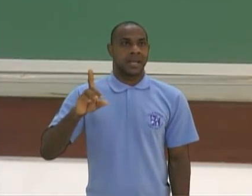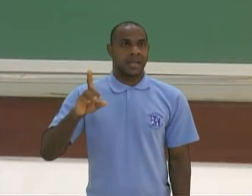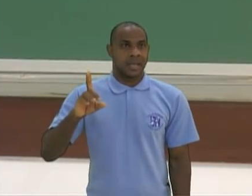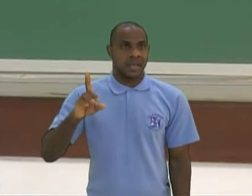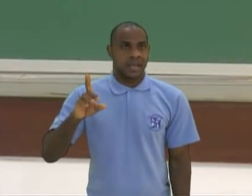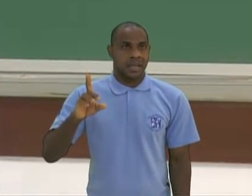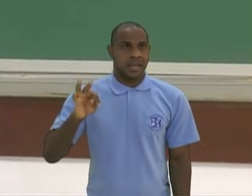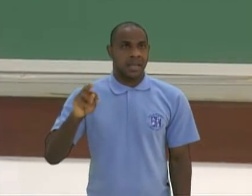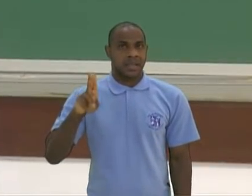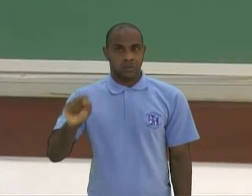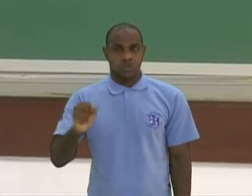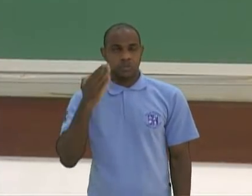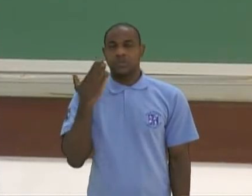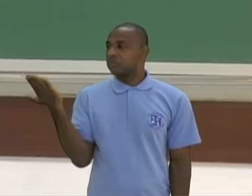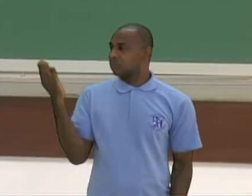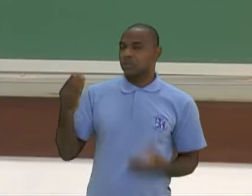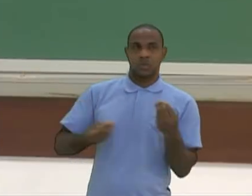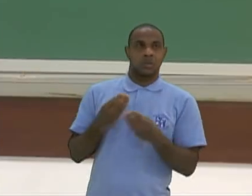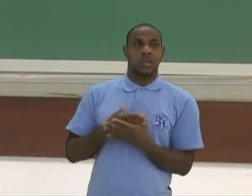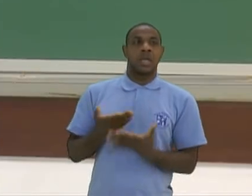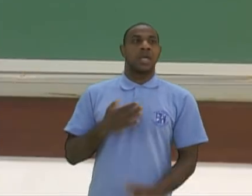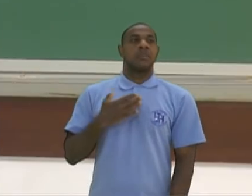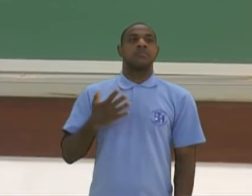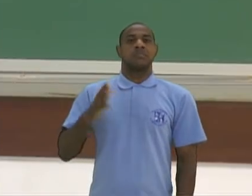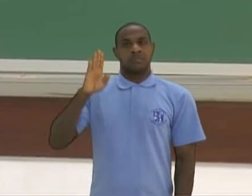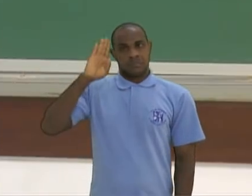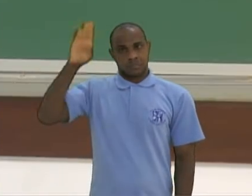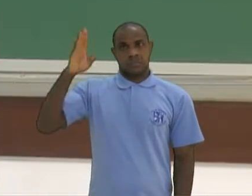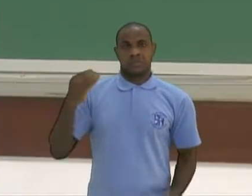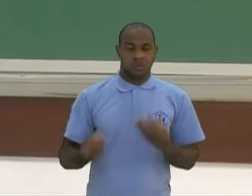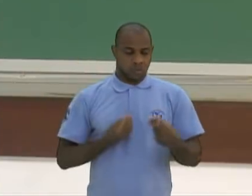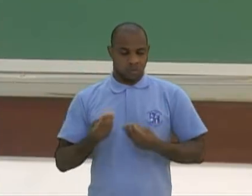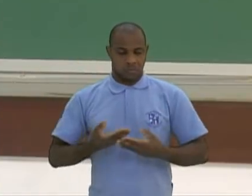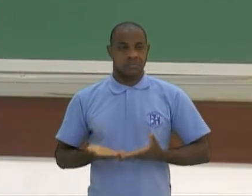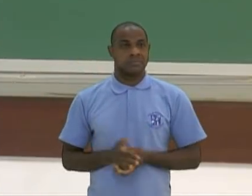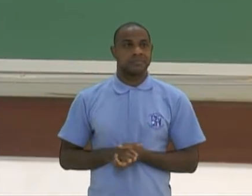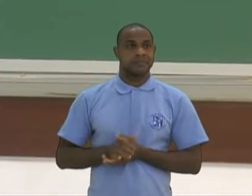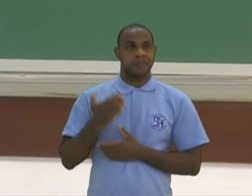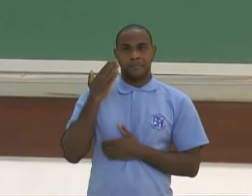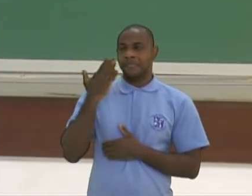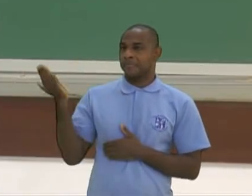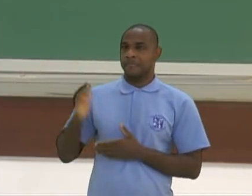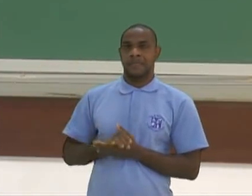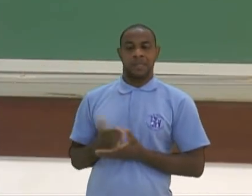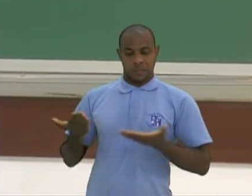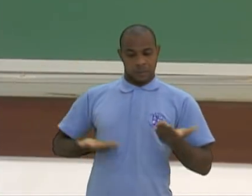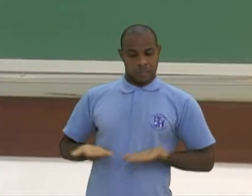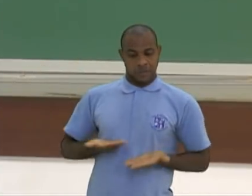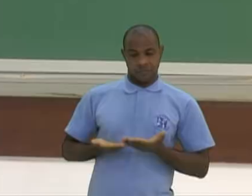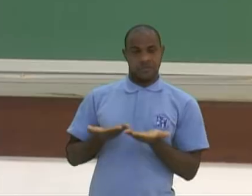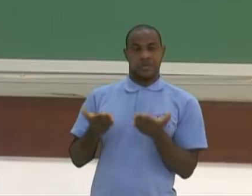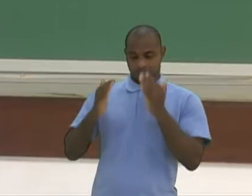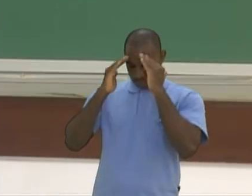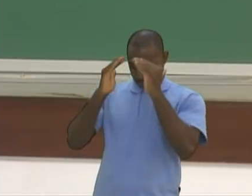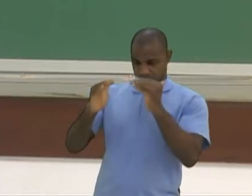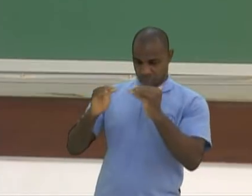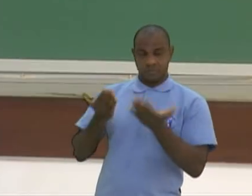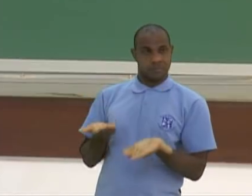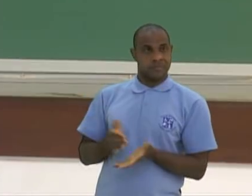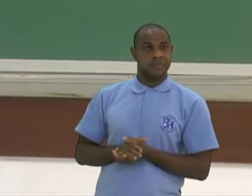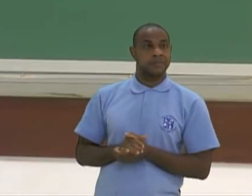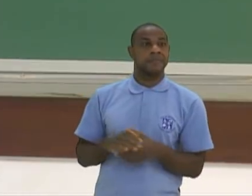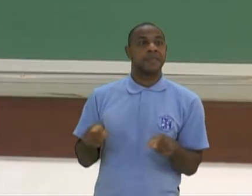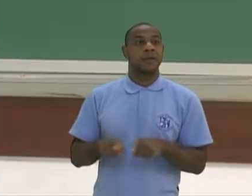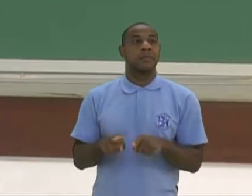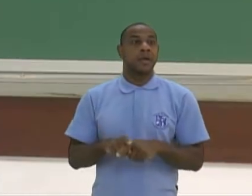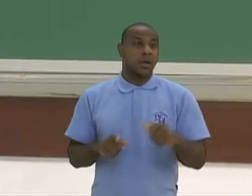fidelidade guerreira ao chefe militar, a esse ancião, né? Servir e honrar. Além da fidelidade ao chefe, os germanos